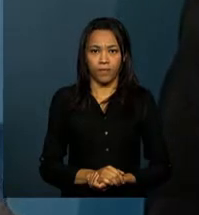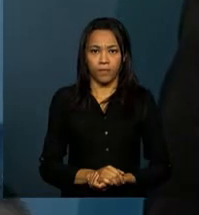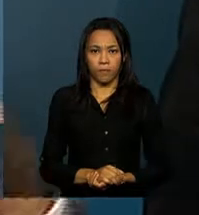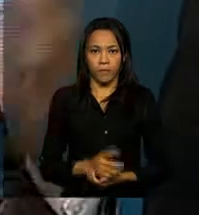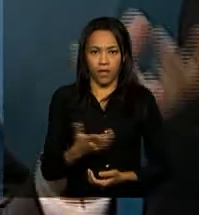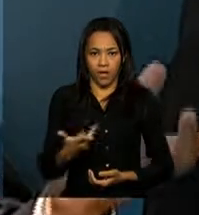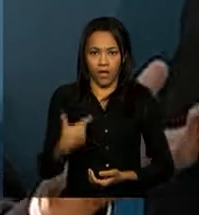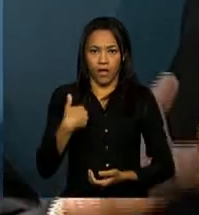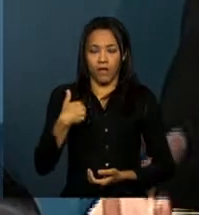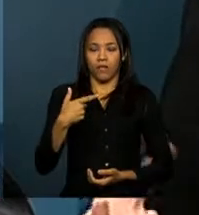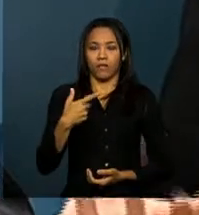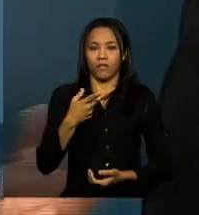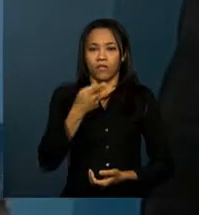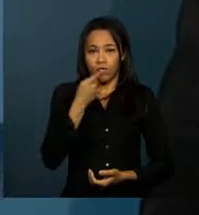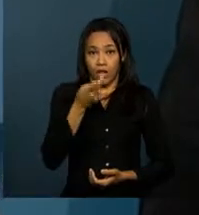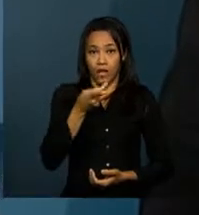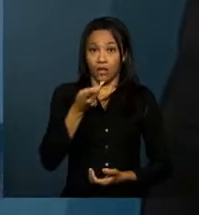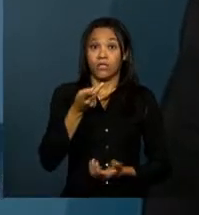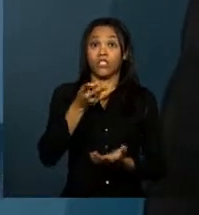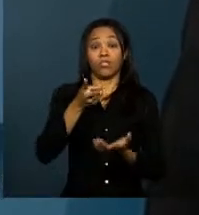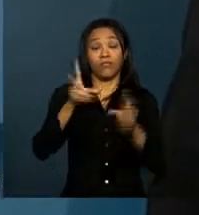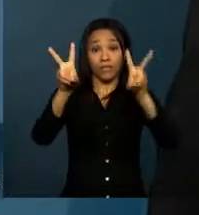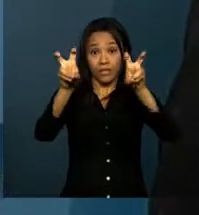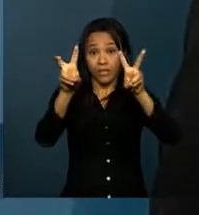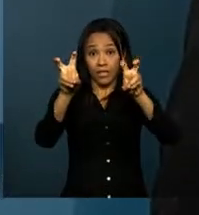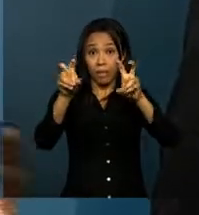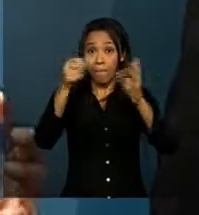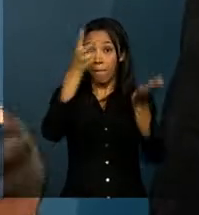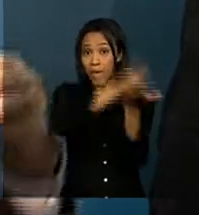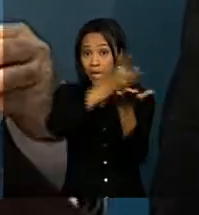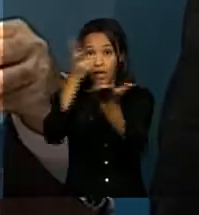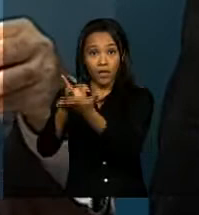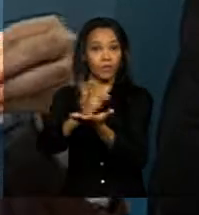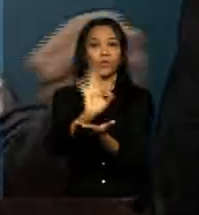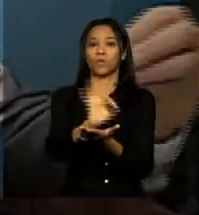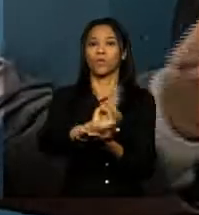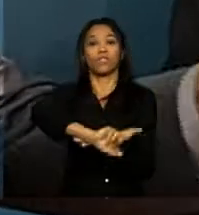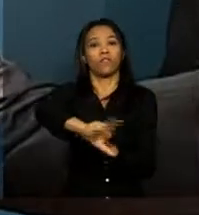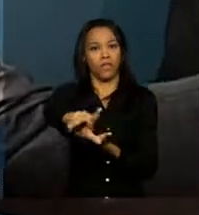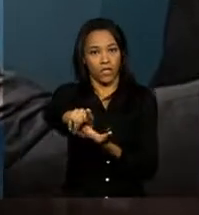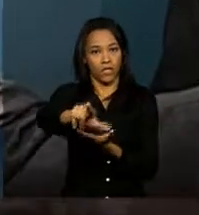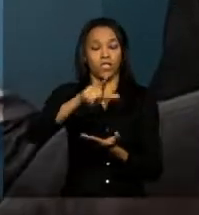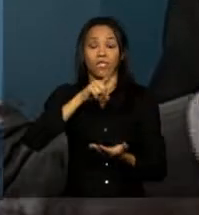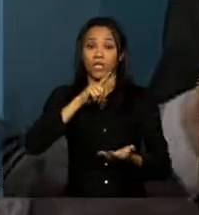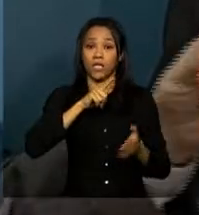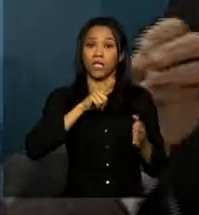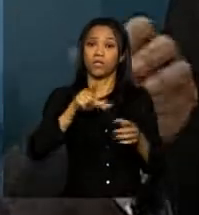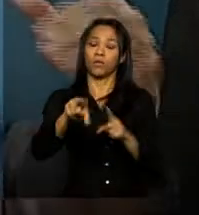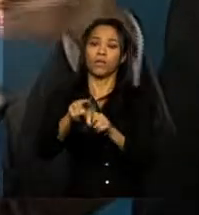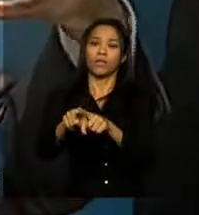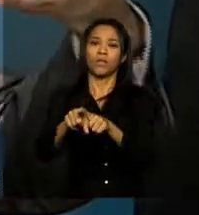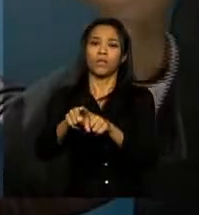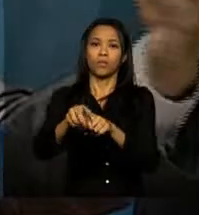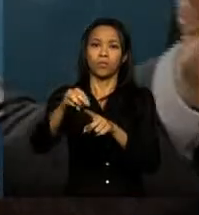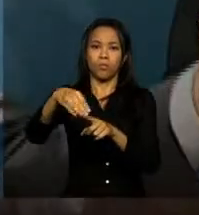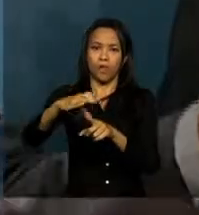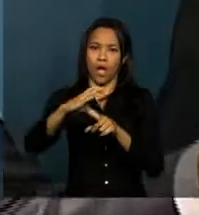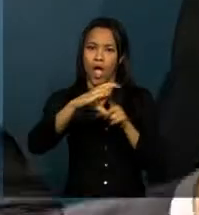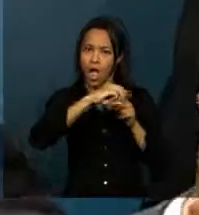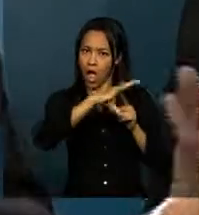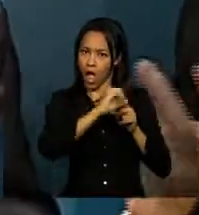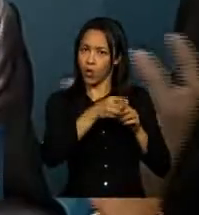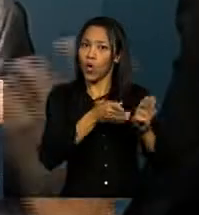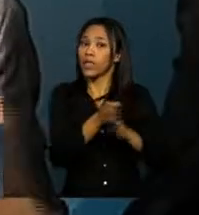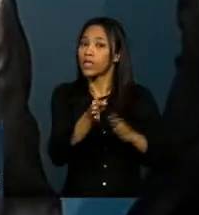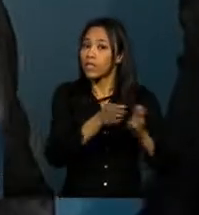Trata da mesma realidade, mas não do mesmo assunto. No Marco Civil da Internet, você tem as relações no plano da internet disciplinadas.